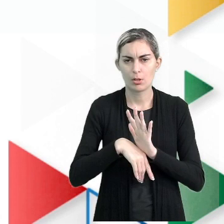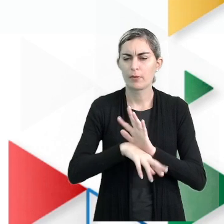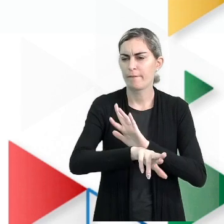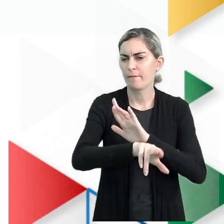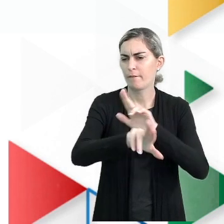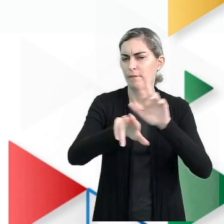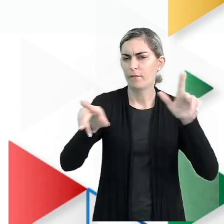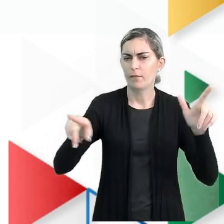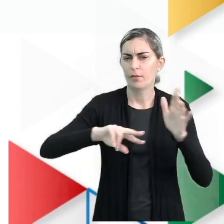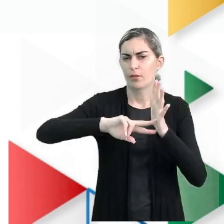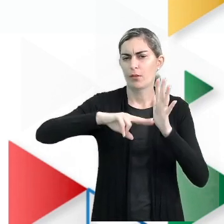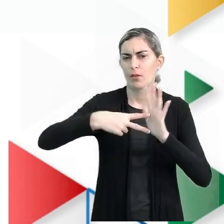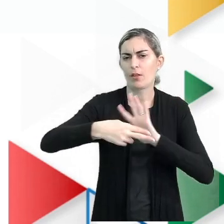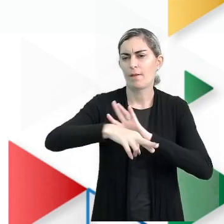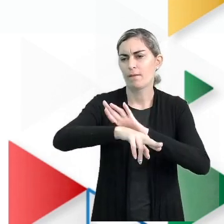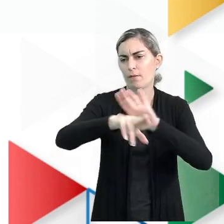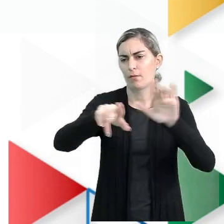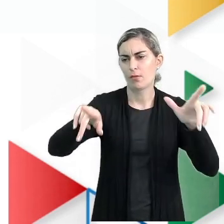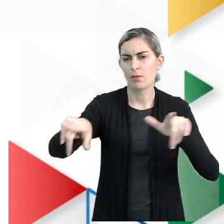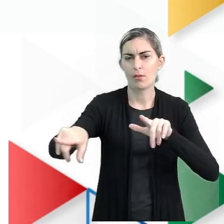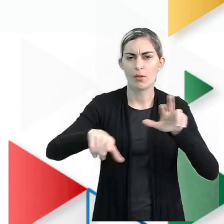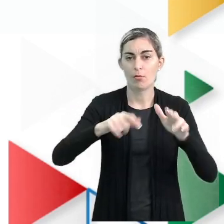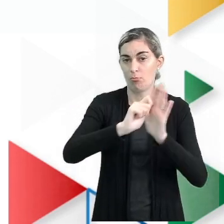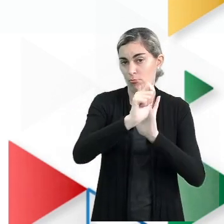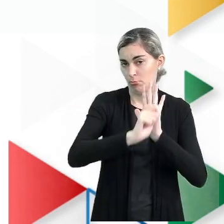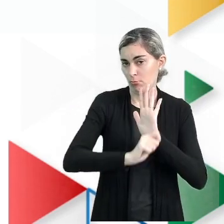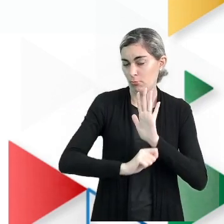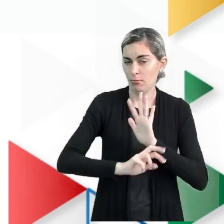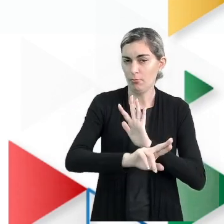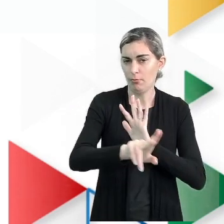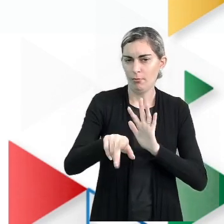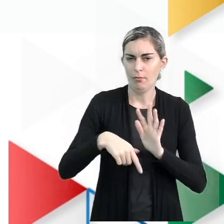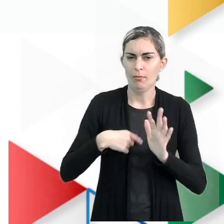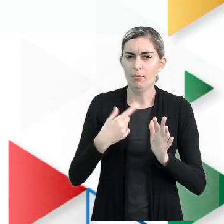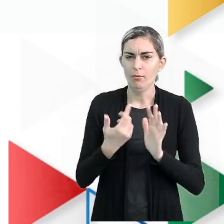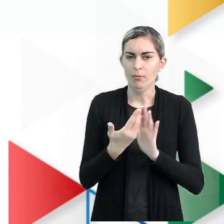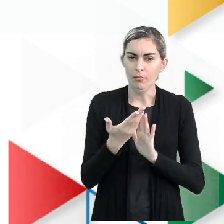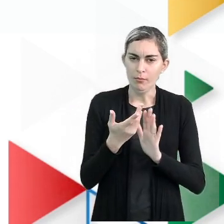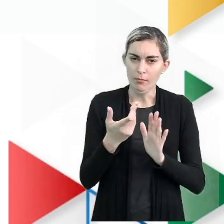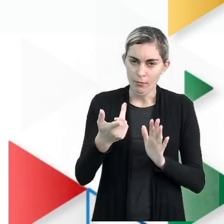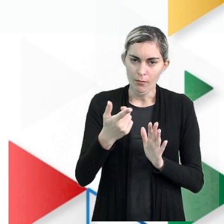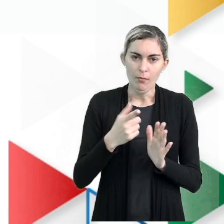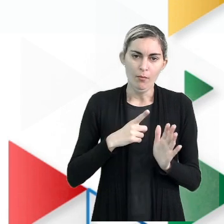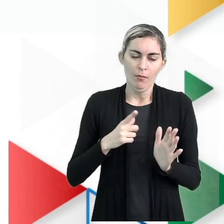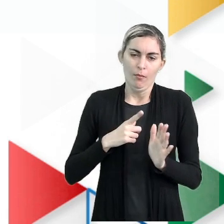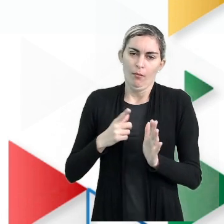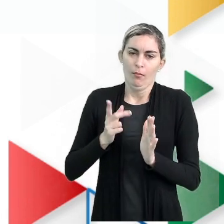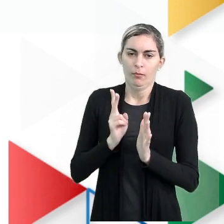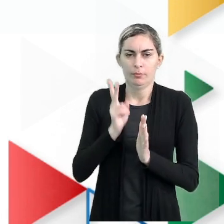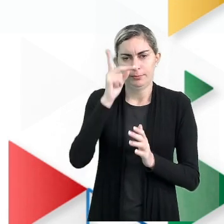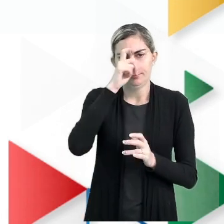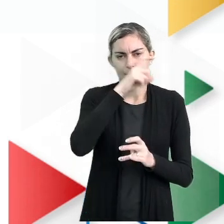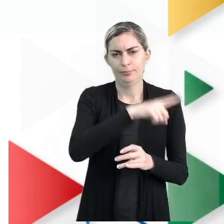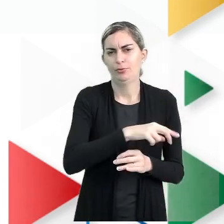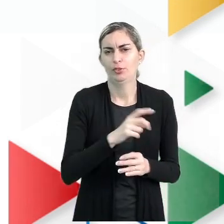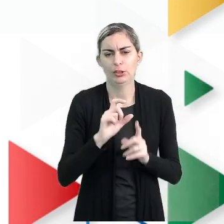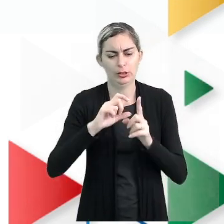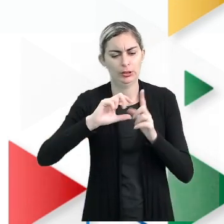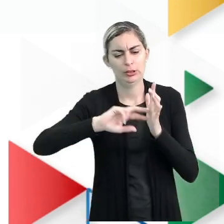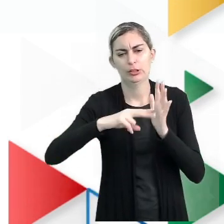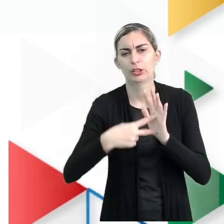de sentidos entre os diversos autores que se ocuparam do tema, sendo difícil atribuir um